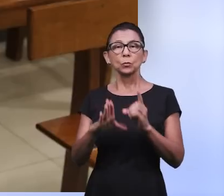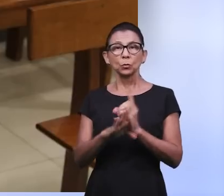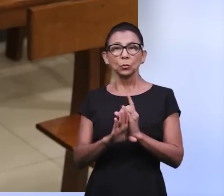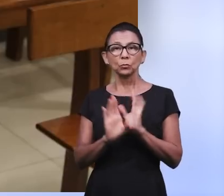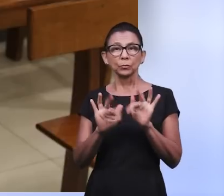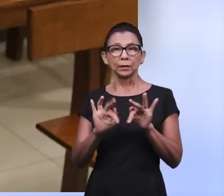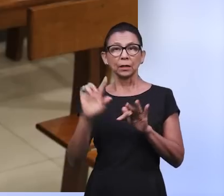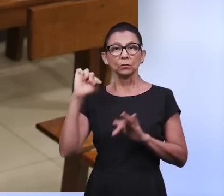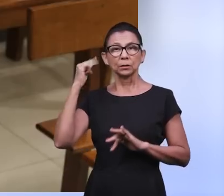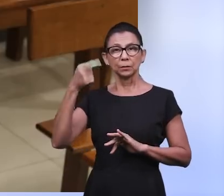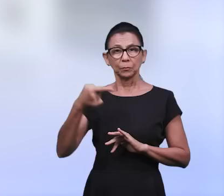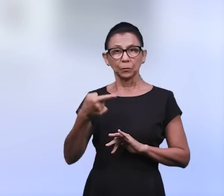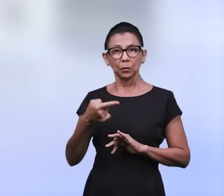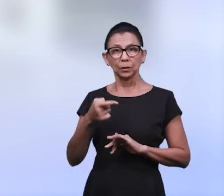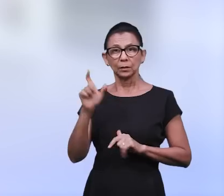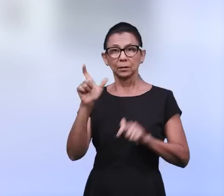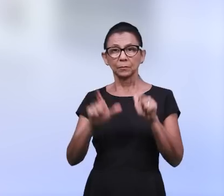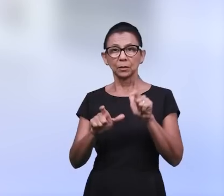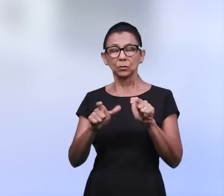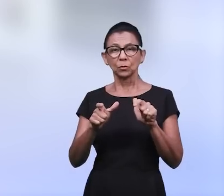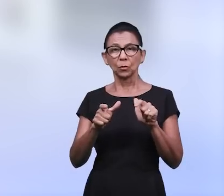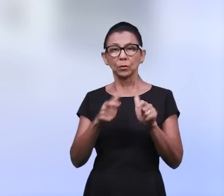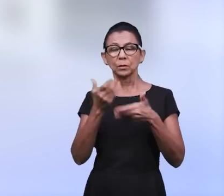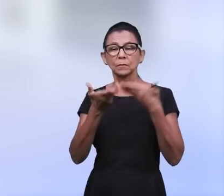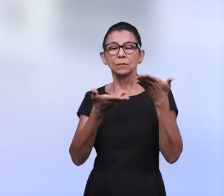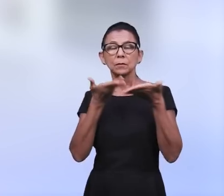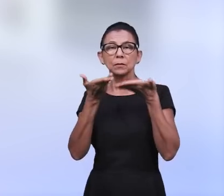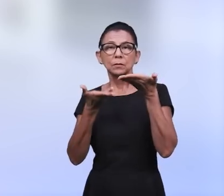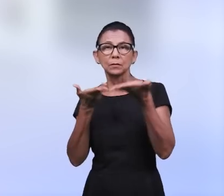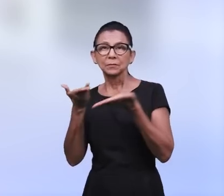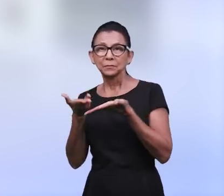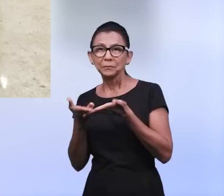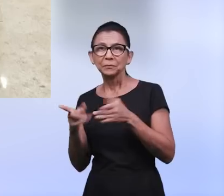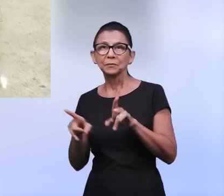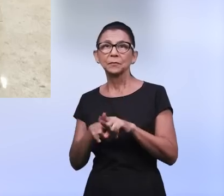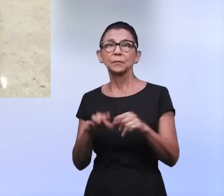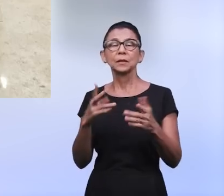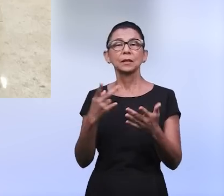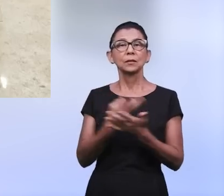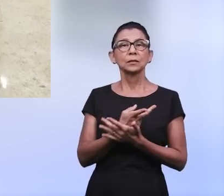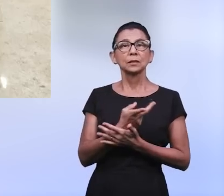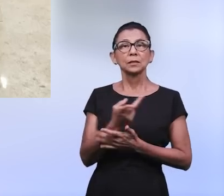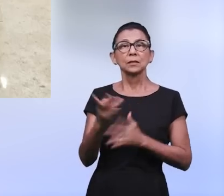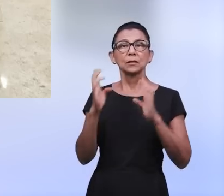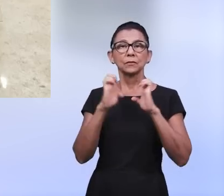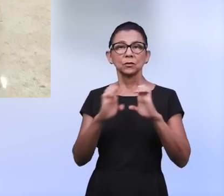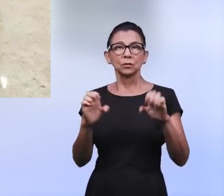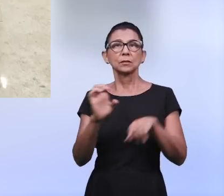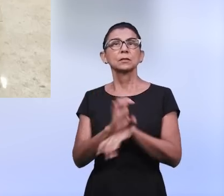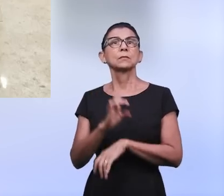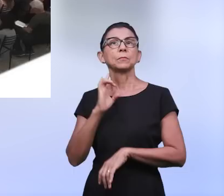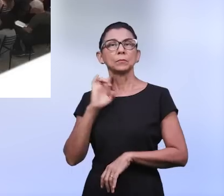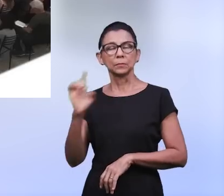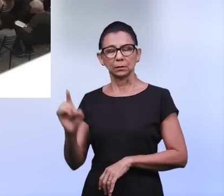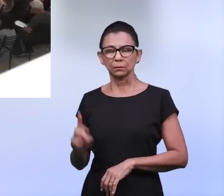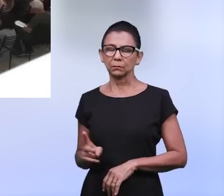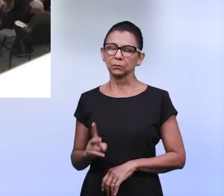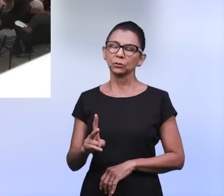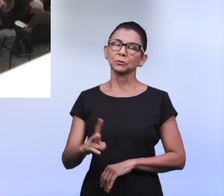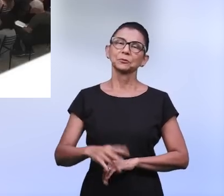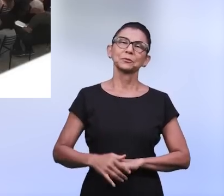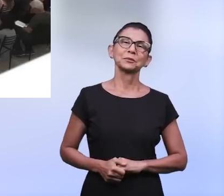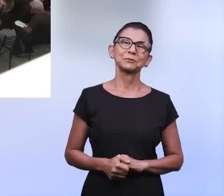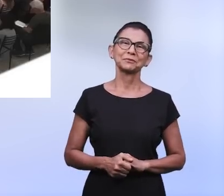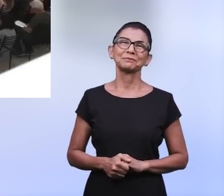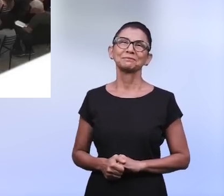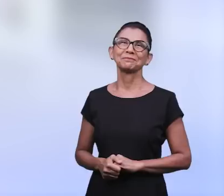foram assistidos. E a segunda grande evangelização foi realizada em Viçosa, Minas Gerais. O evento aconteceu no